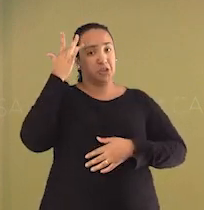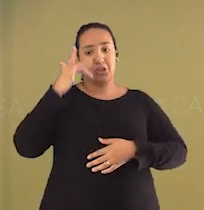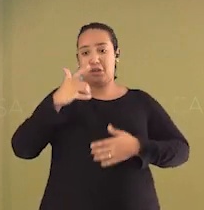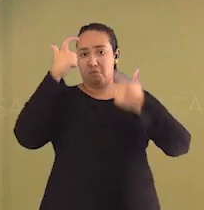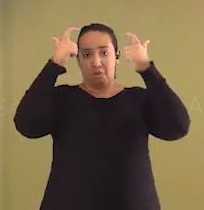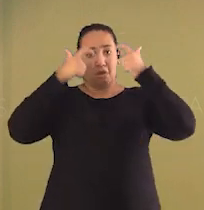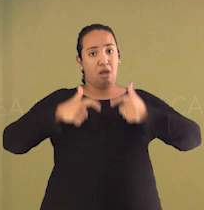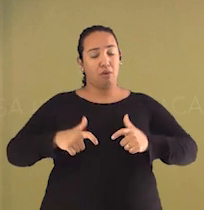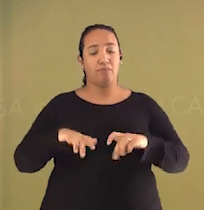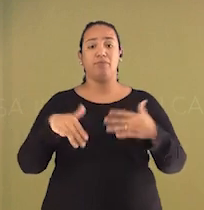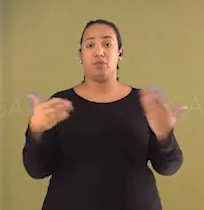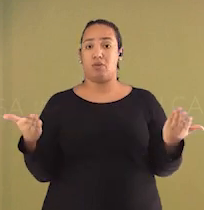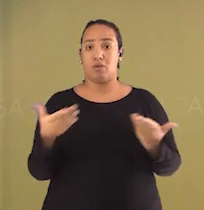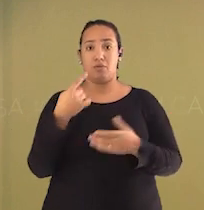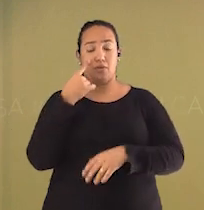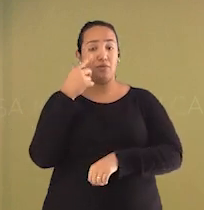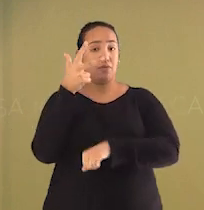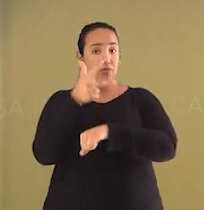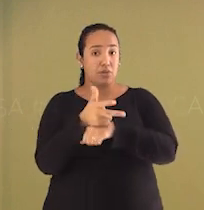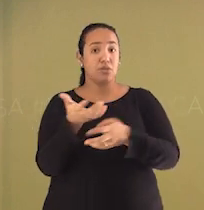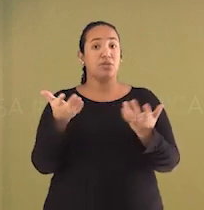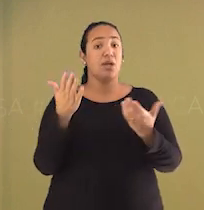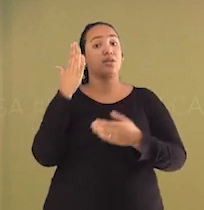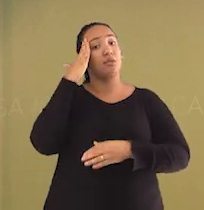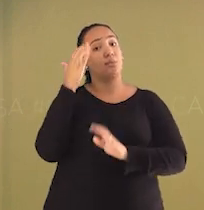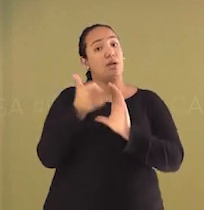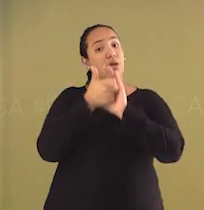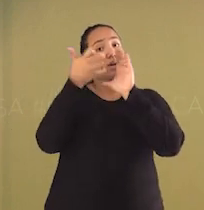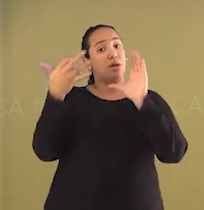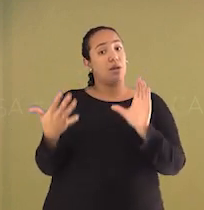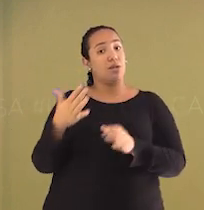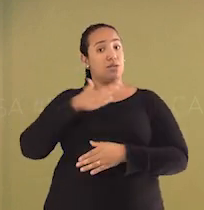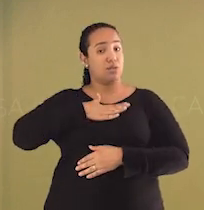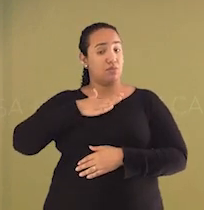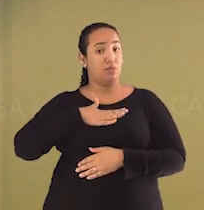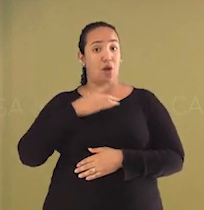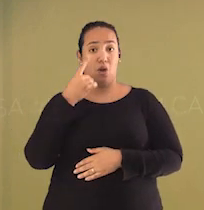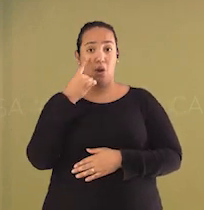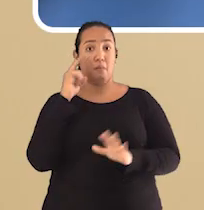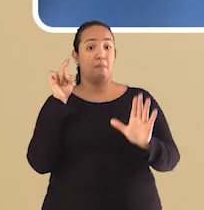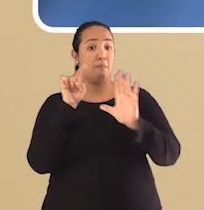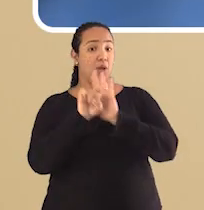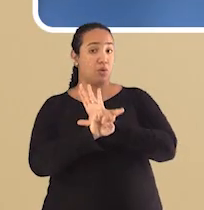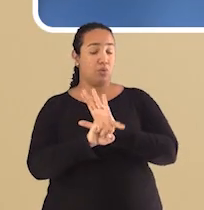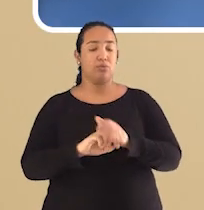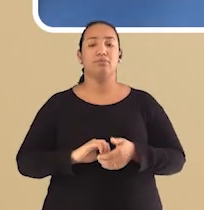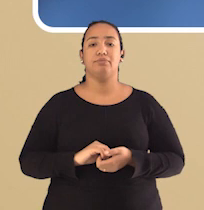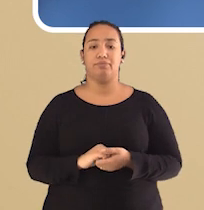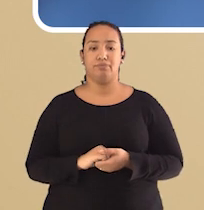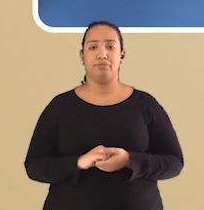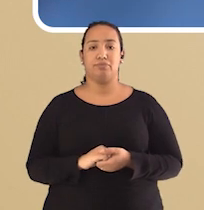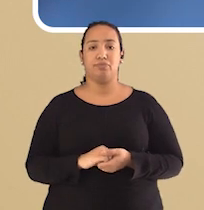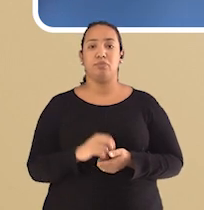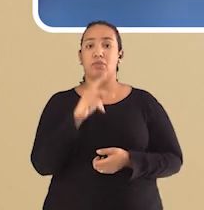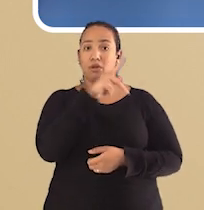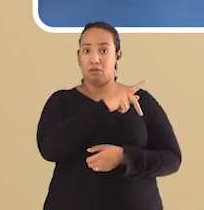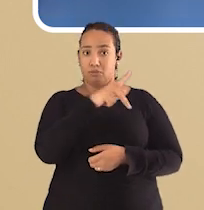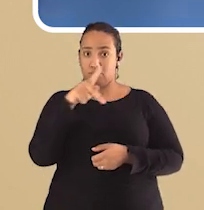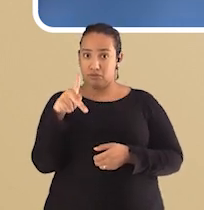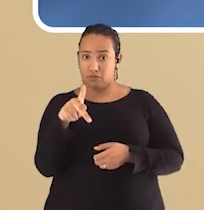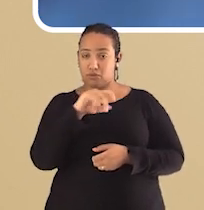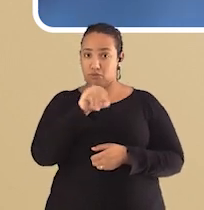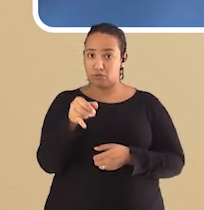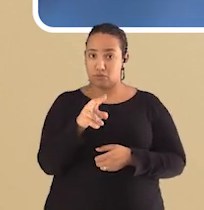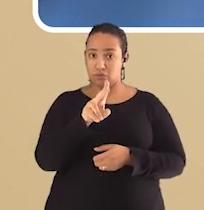ver um vídeo? Ele quer saber minhas características. Vejam como ele pergunta. Mr. Juliano, are